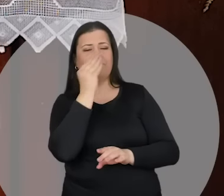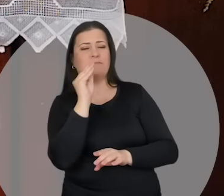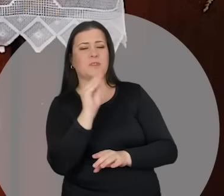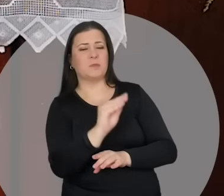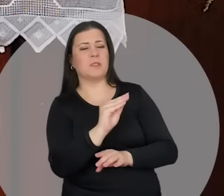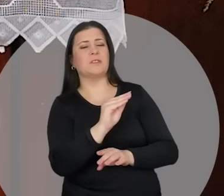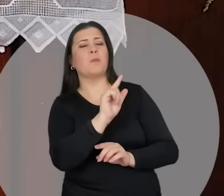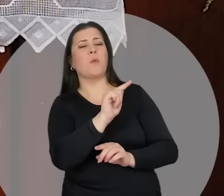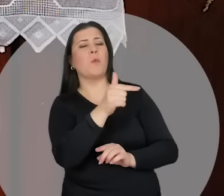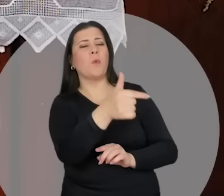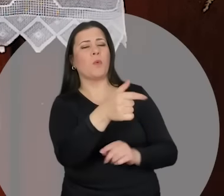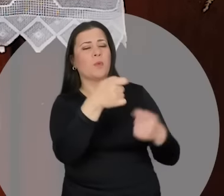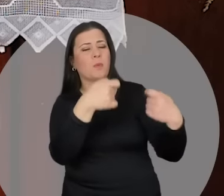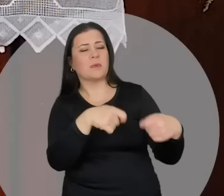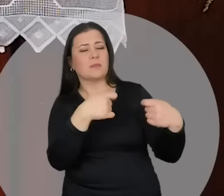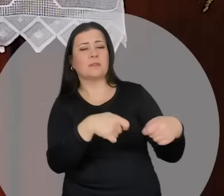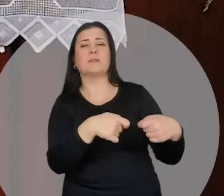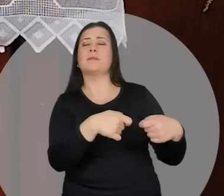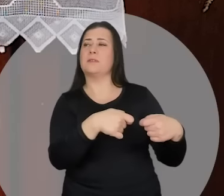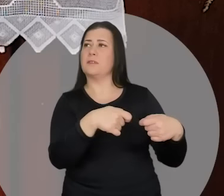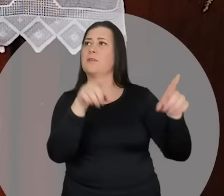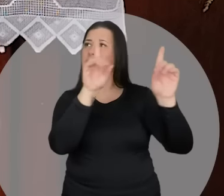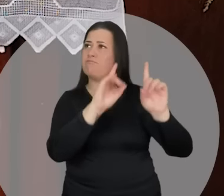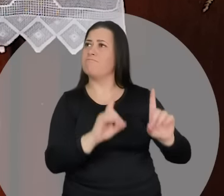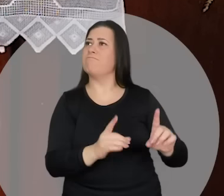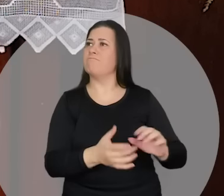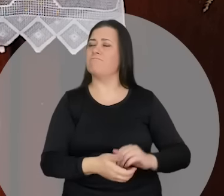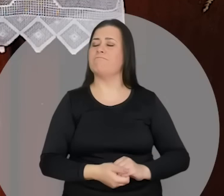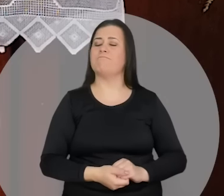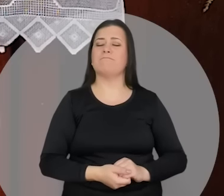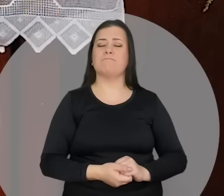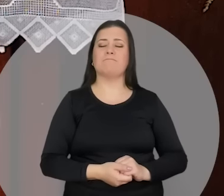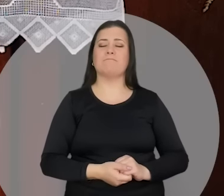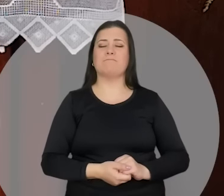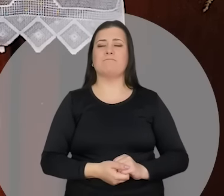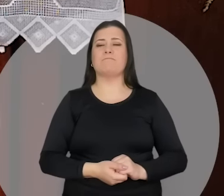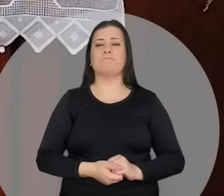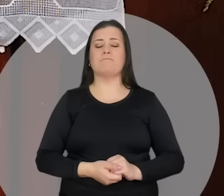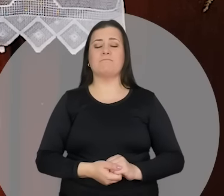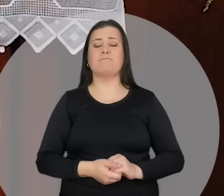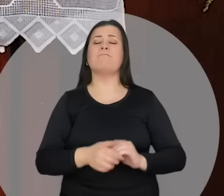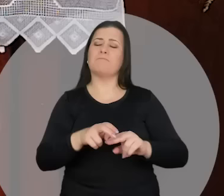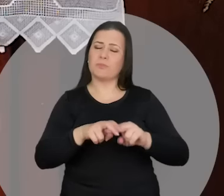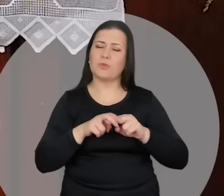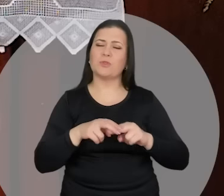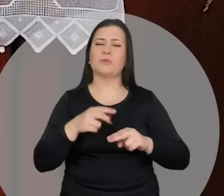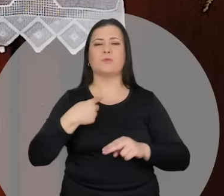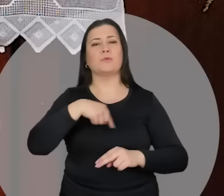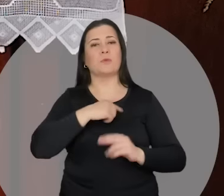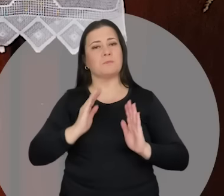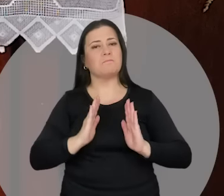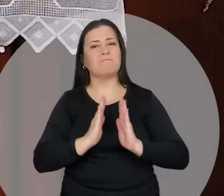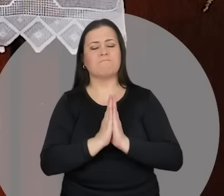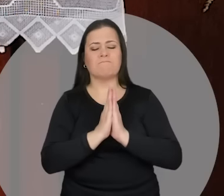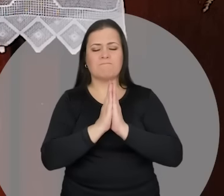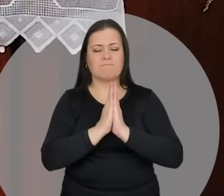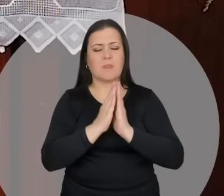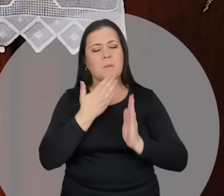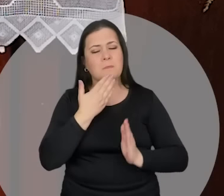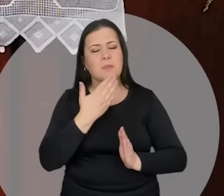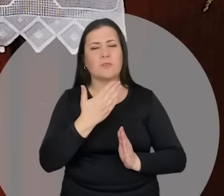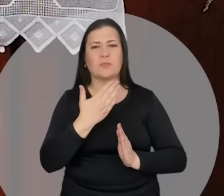às necessidades das pessoas com deficiência. Por isso pedimos, tem